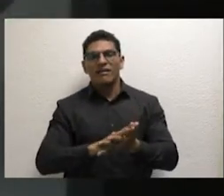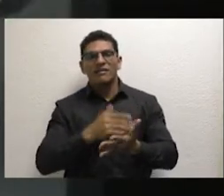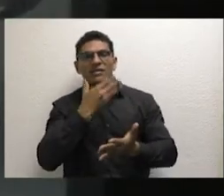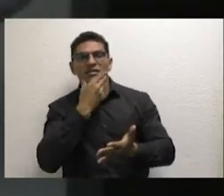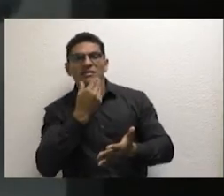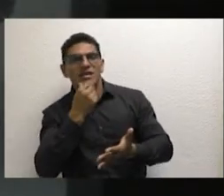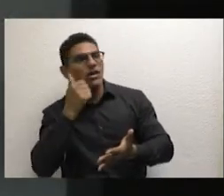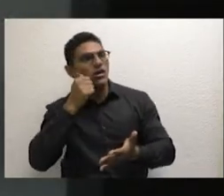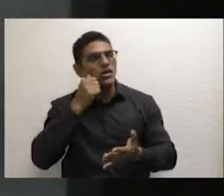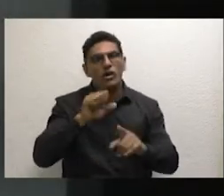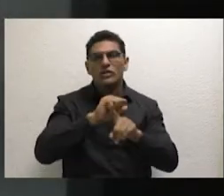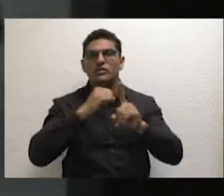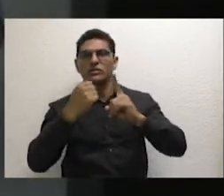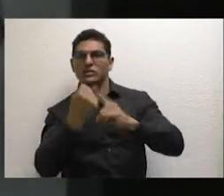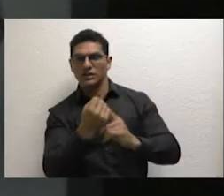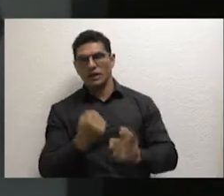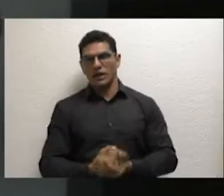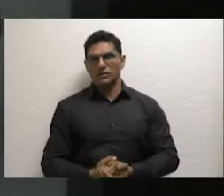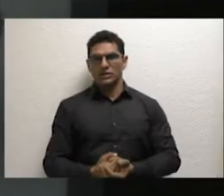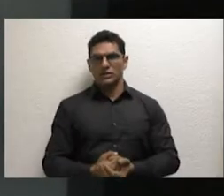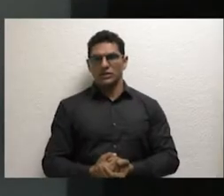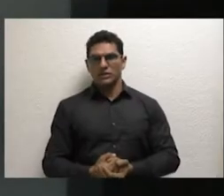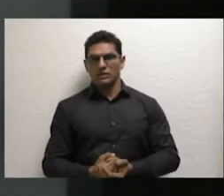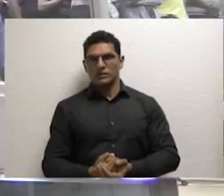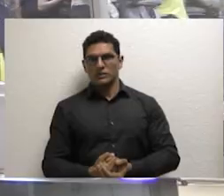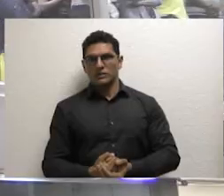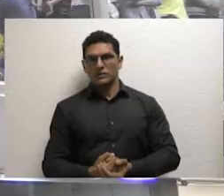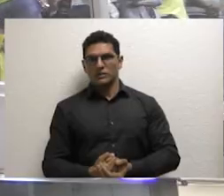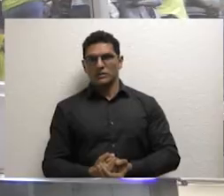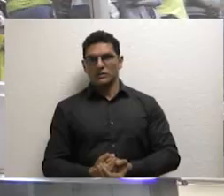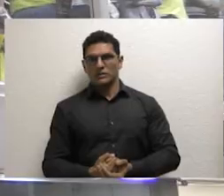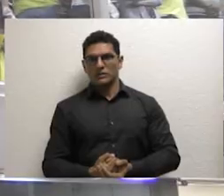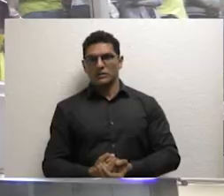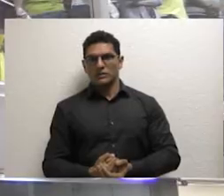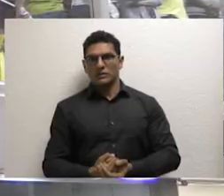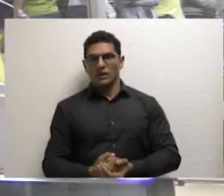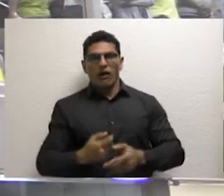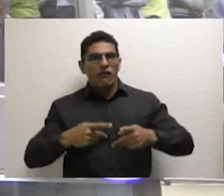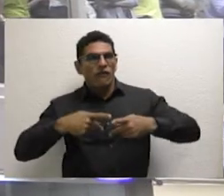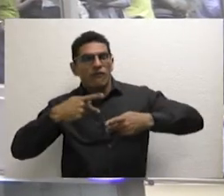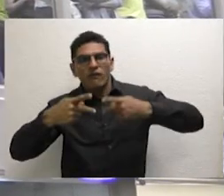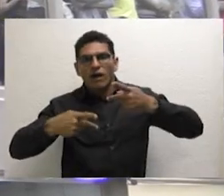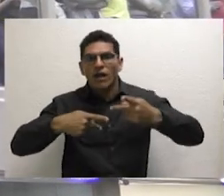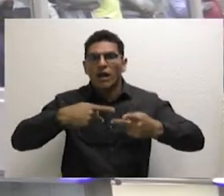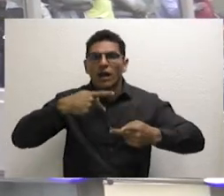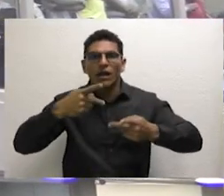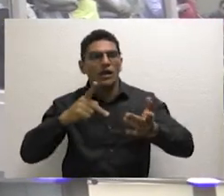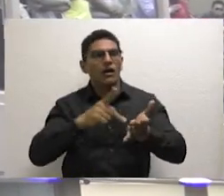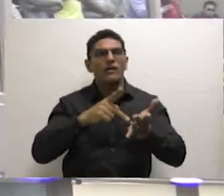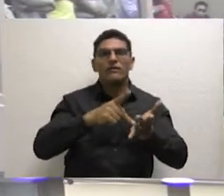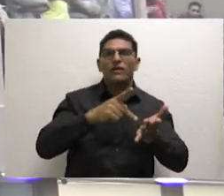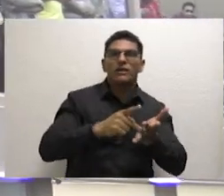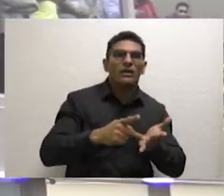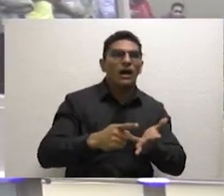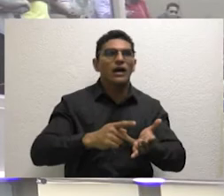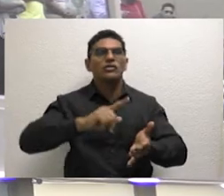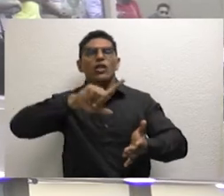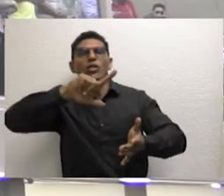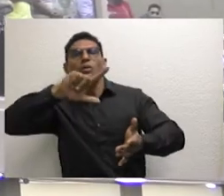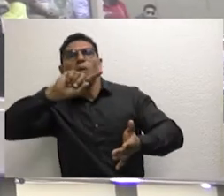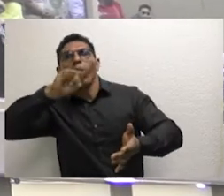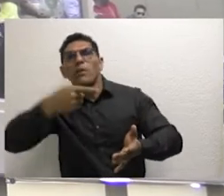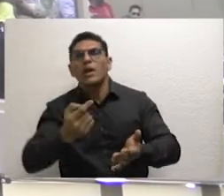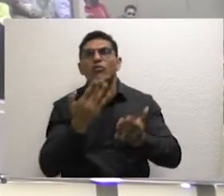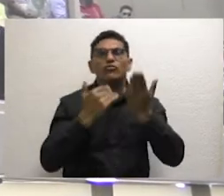medidas de austeridade o que eu vejo é 1 milhão 295 de comida para casa civil